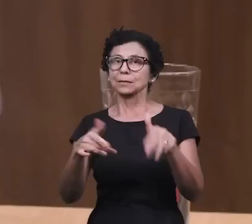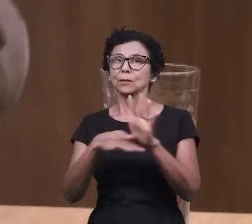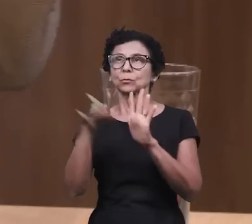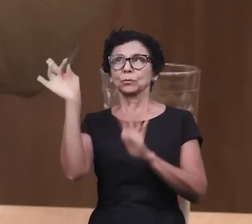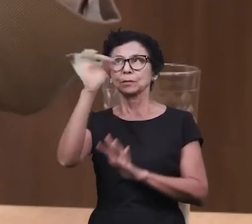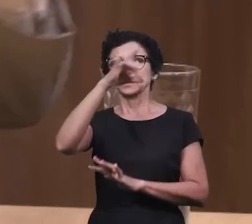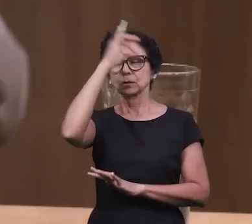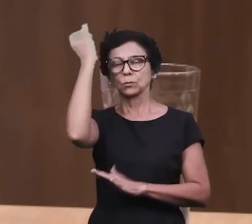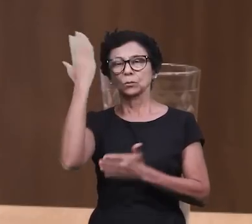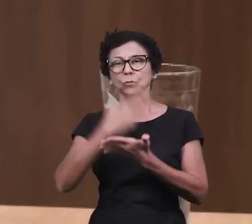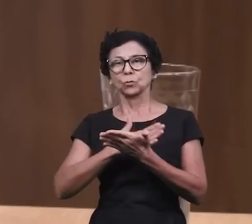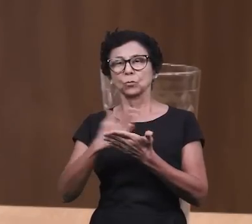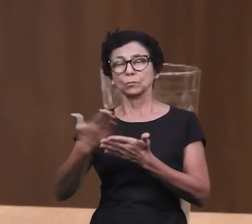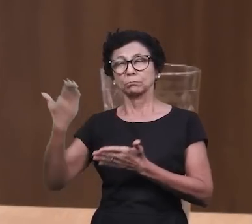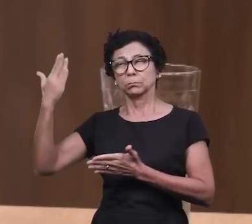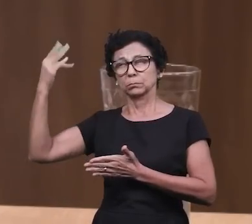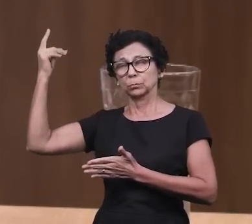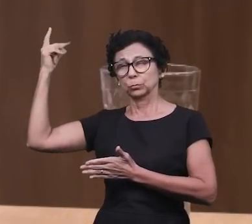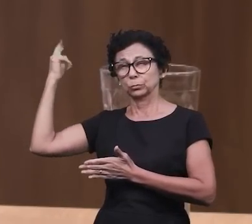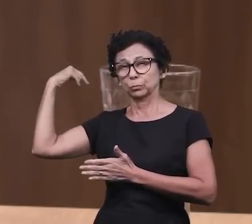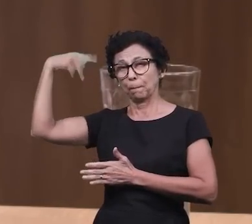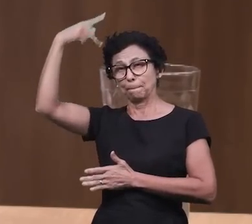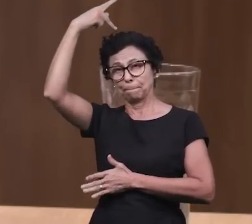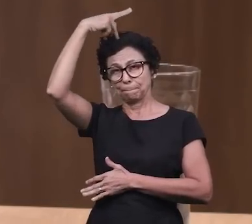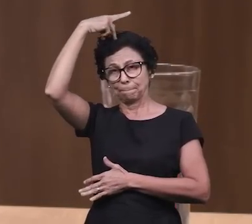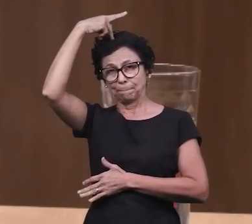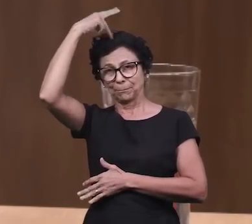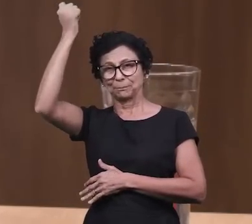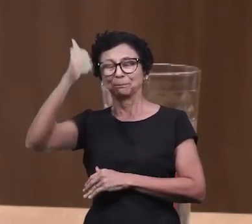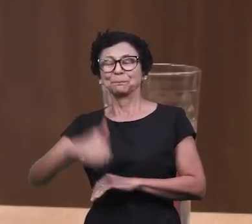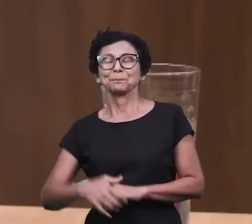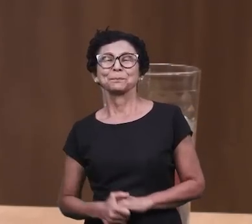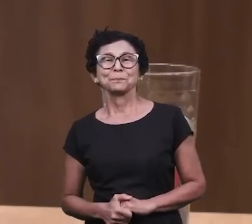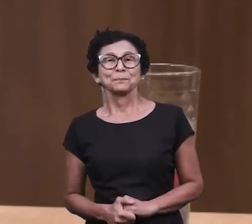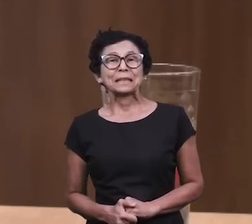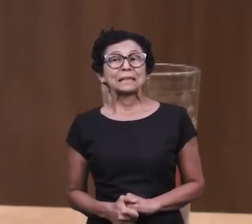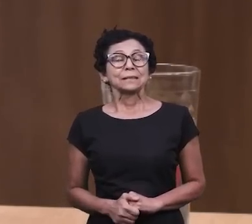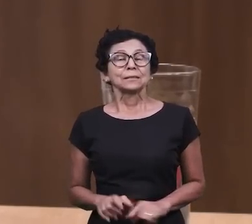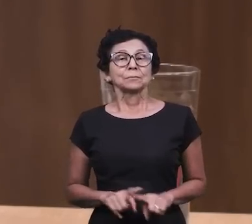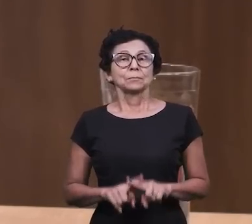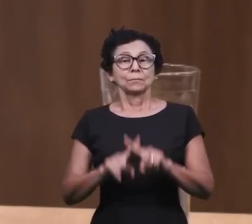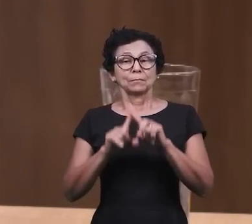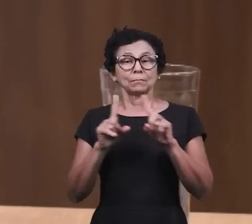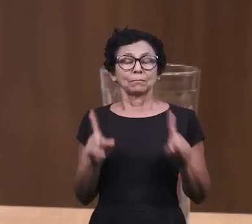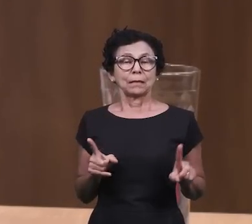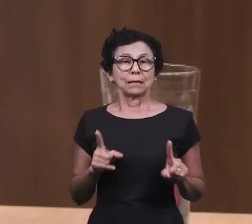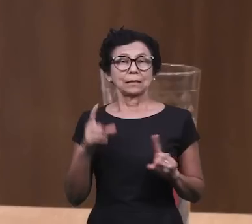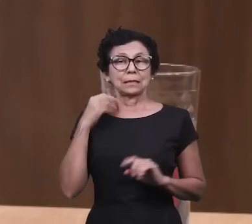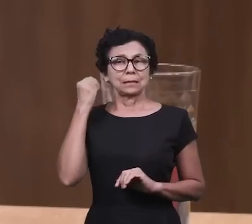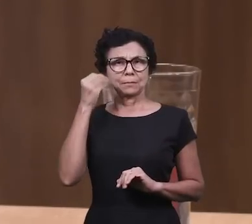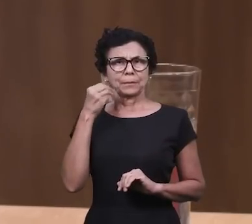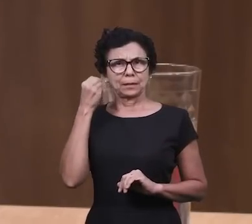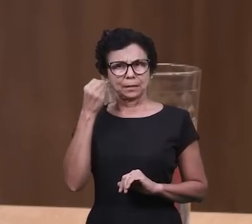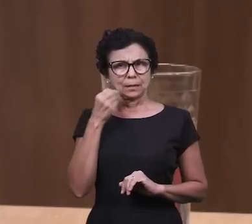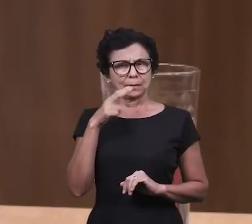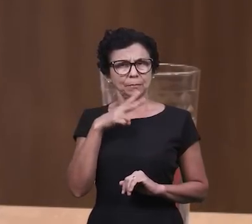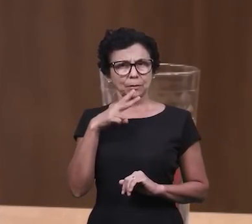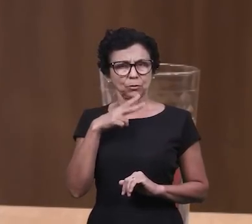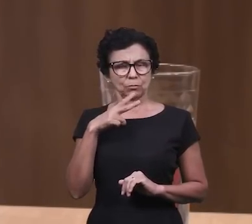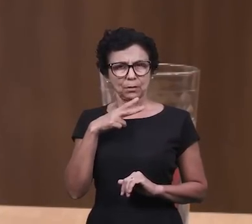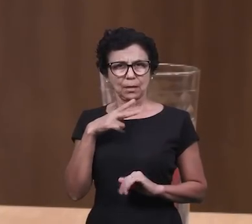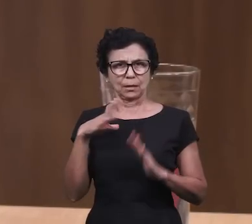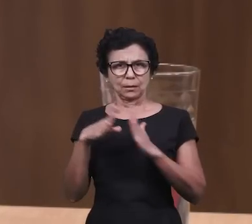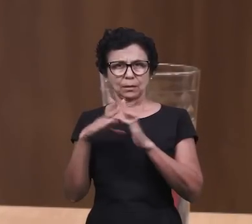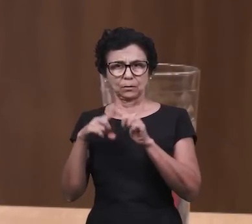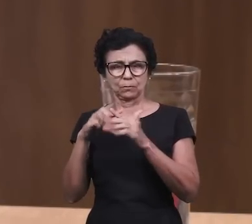realizando. Começou lá do Pentecostes, né? Mas daquilo que é a experiência nossa da igreja, daquilo que o